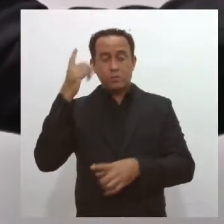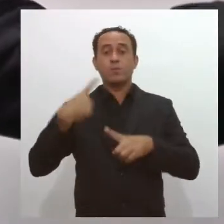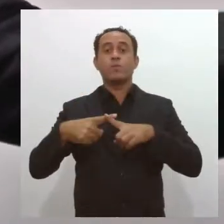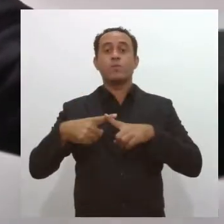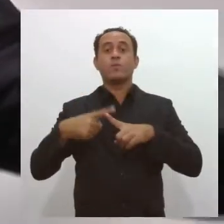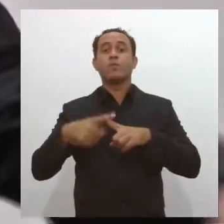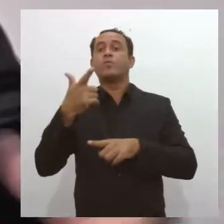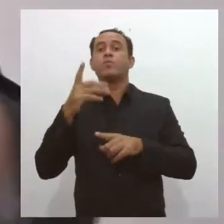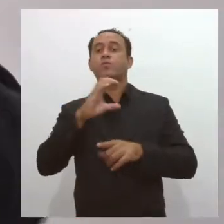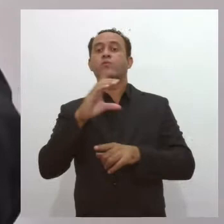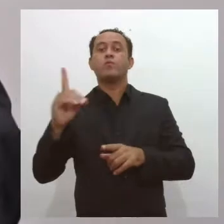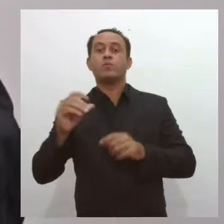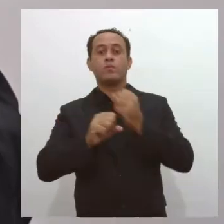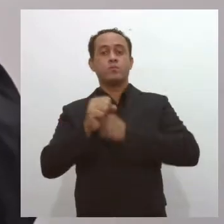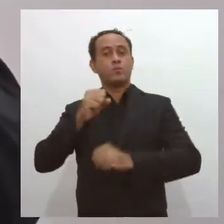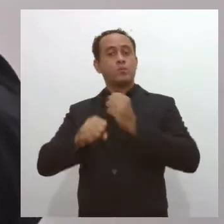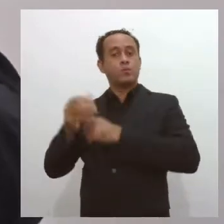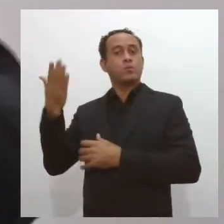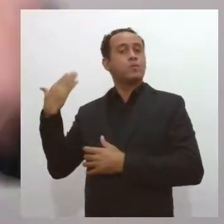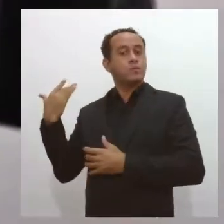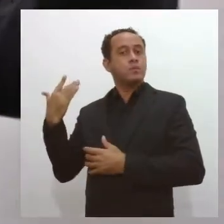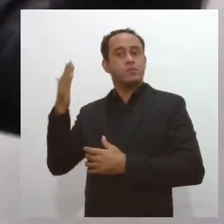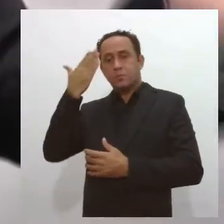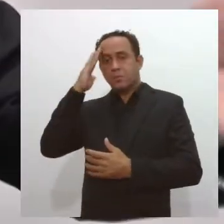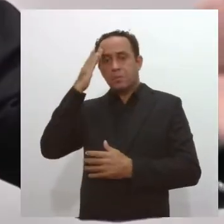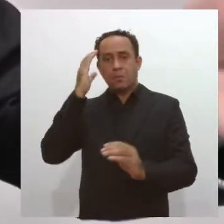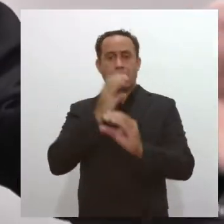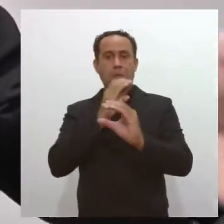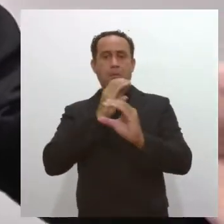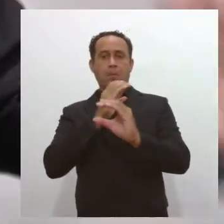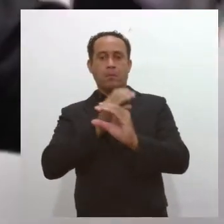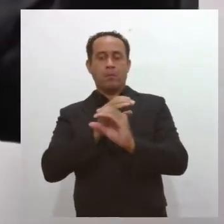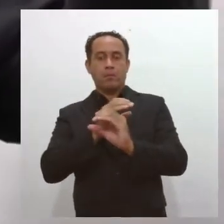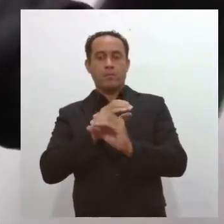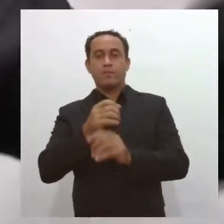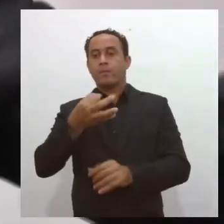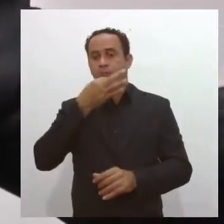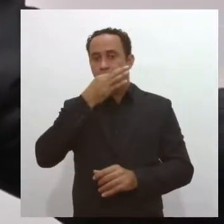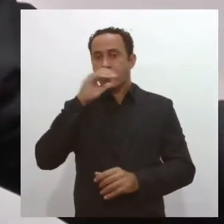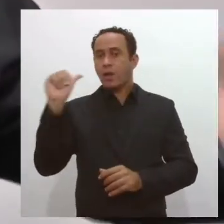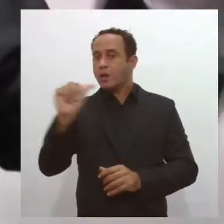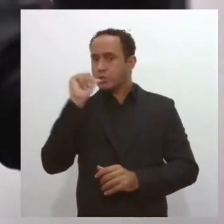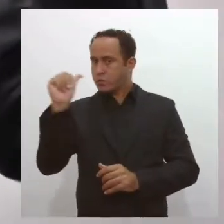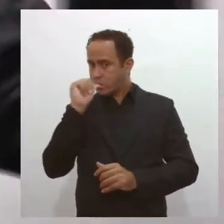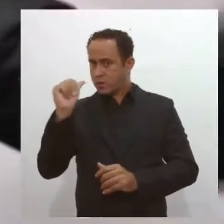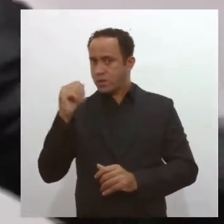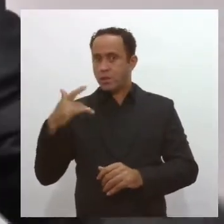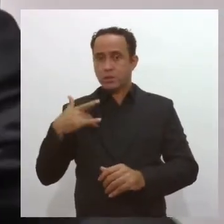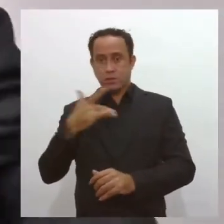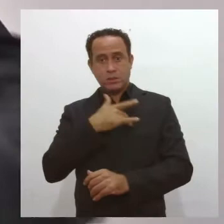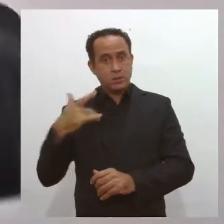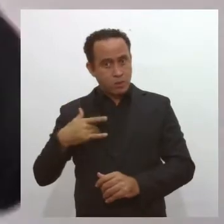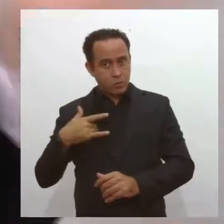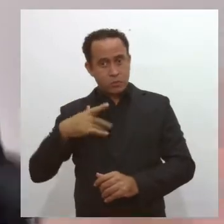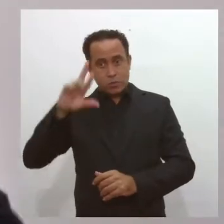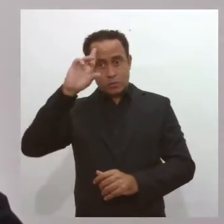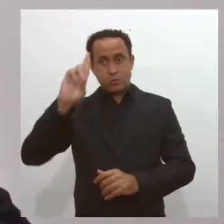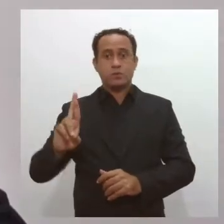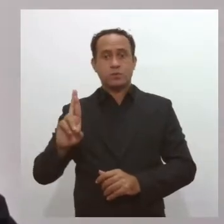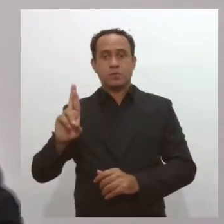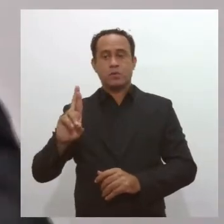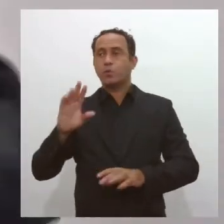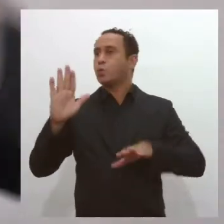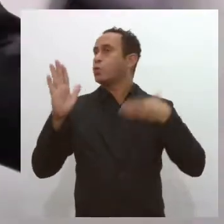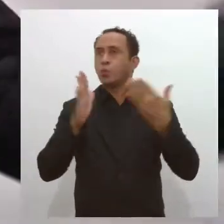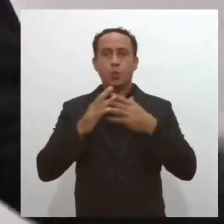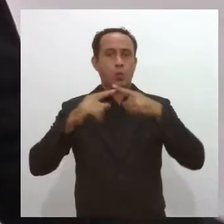houve coordenação no ano passado, não havia entendimento. Em vez de se ouvir a autoridade sanitária, aqueles que estão no comando, todo mundo quer dar opinião